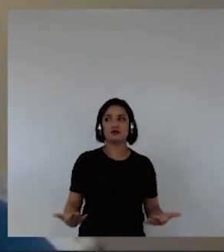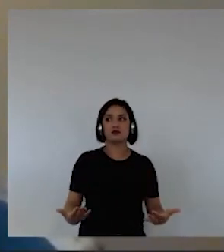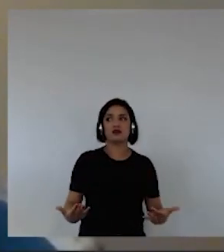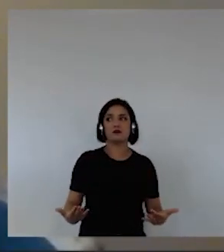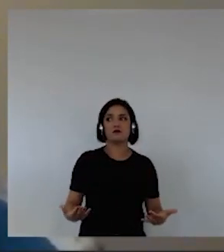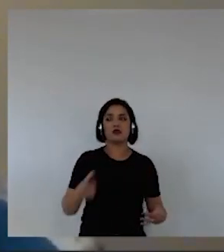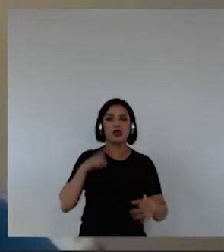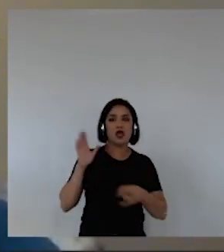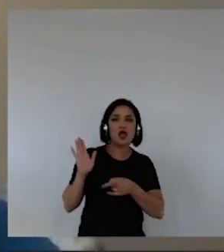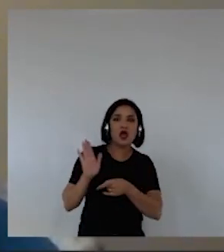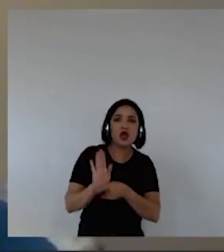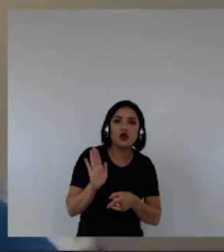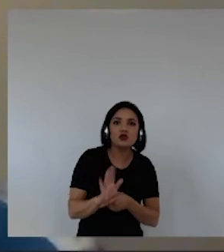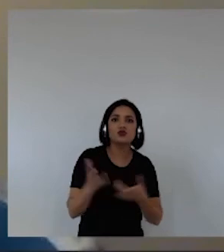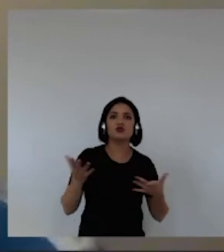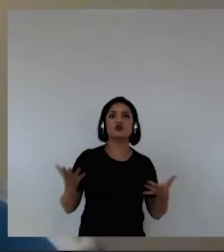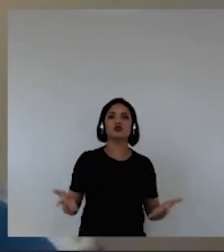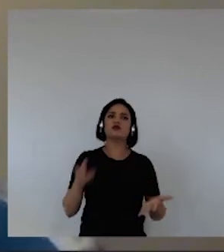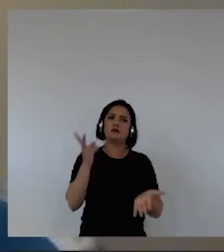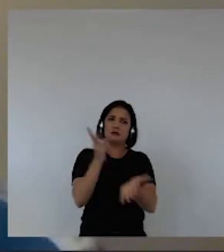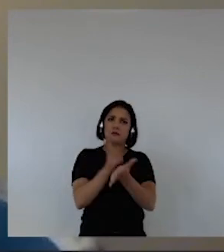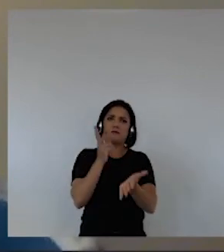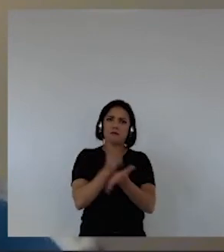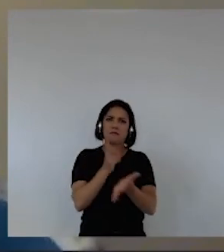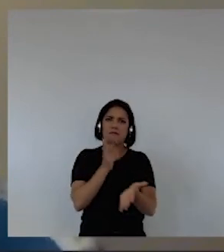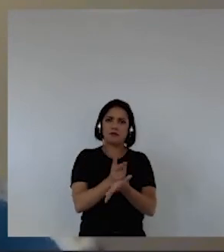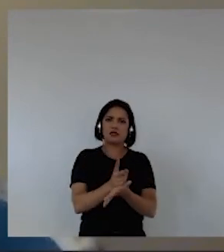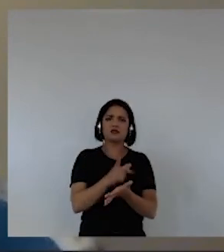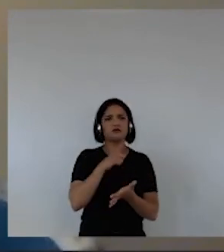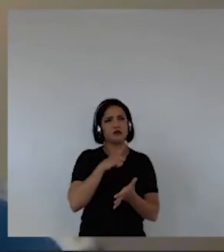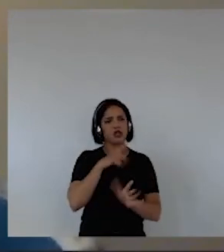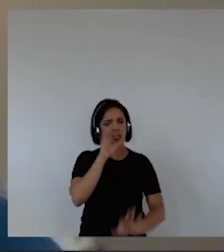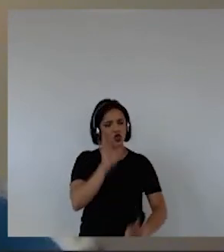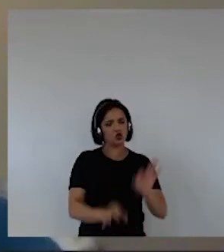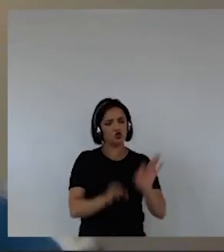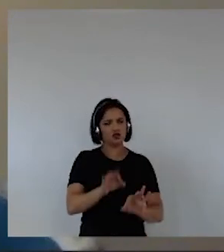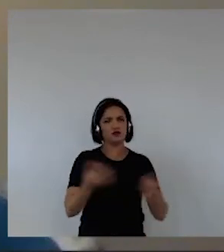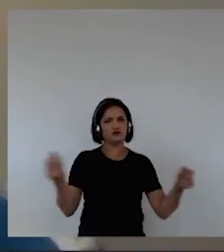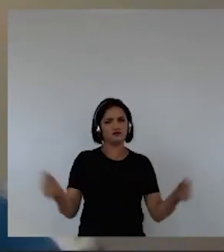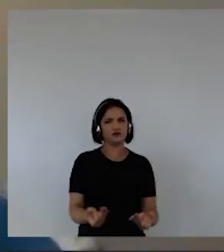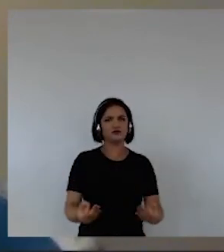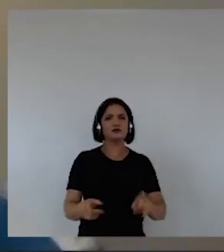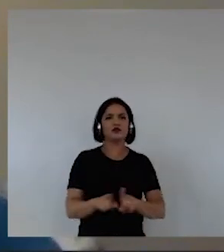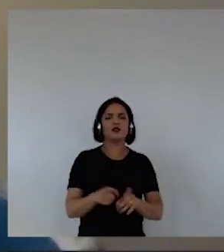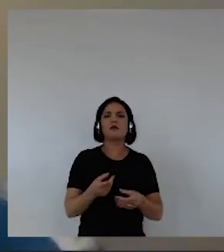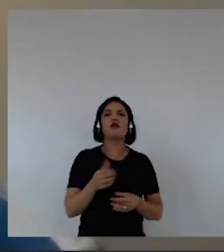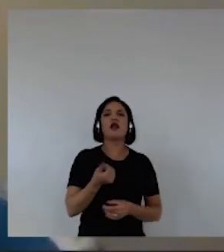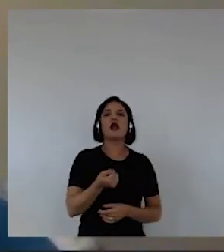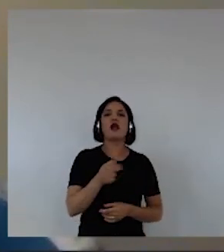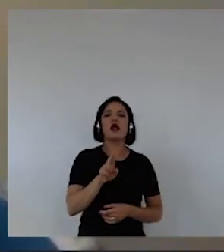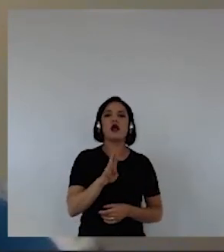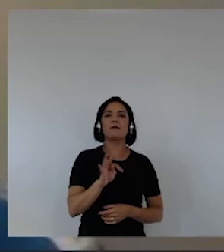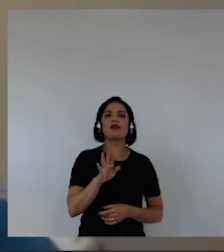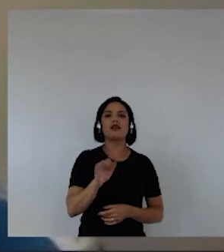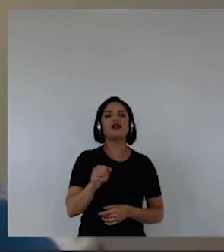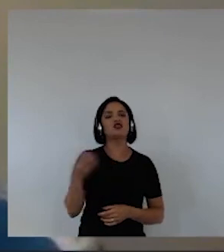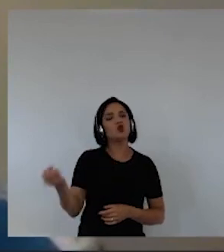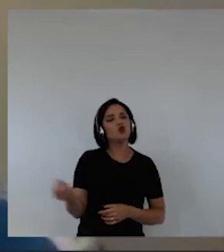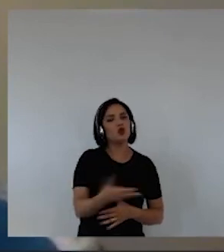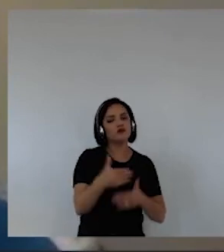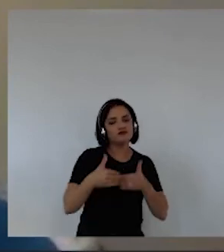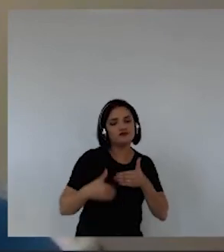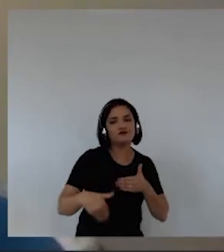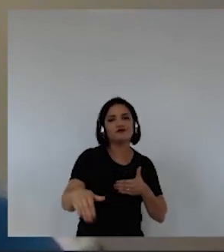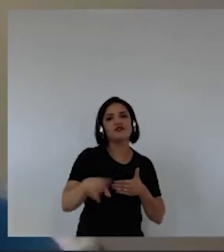ser contribuir essencialmente para a aplicação da justiça. E o caminho da arbitragem é um novo caminho, é um